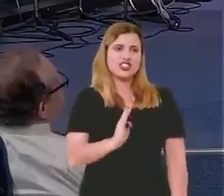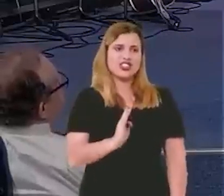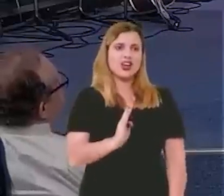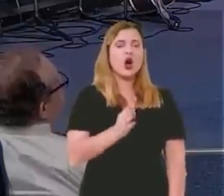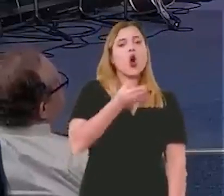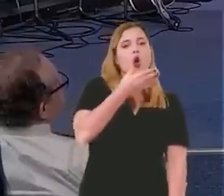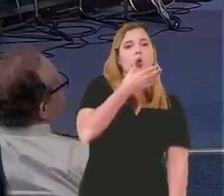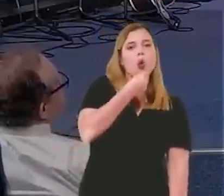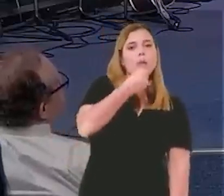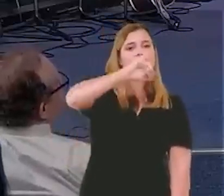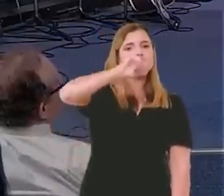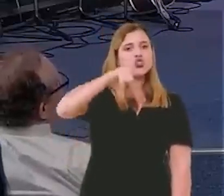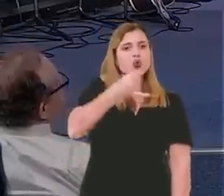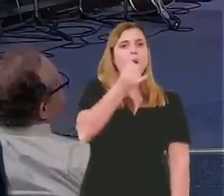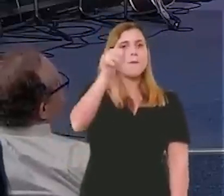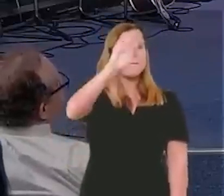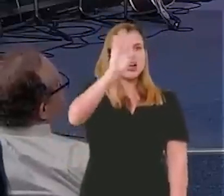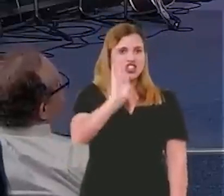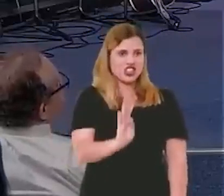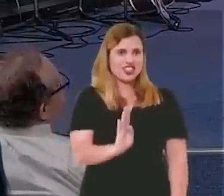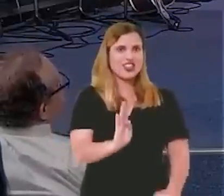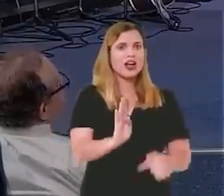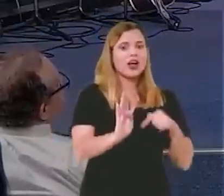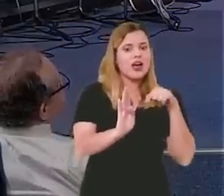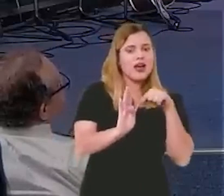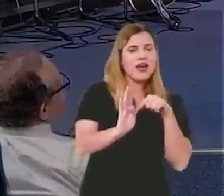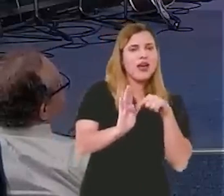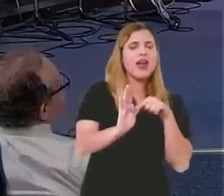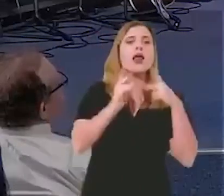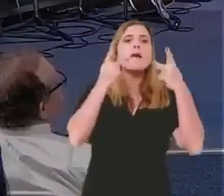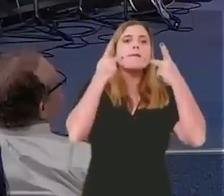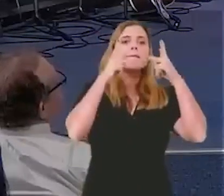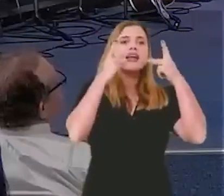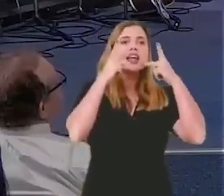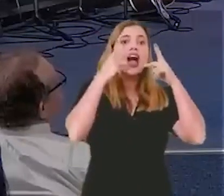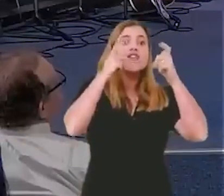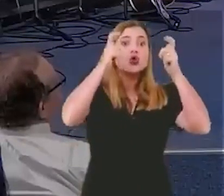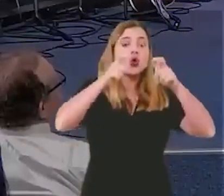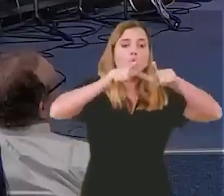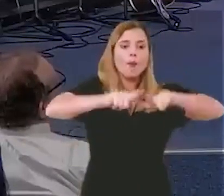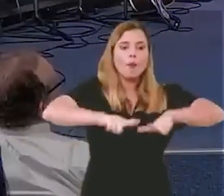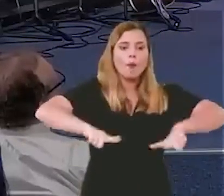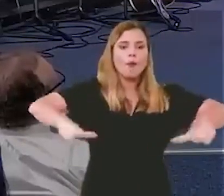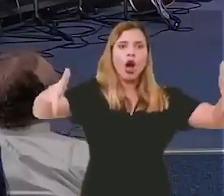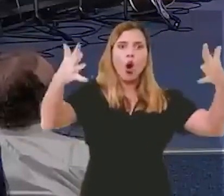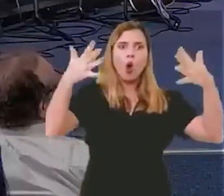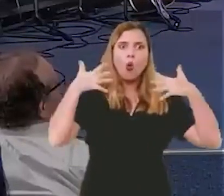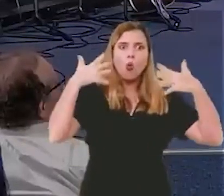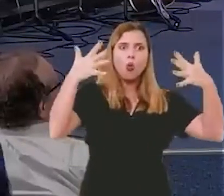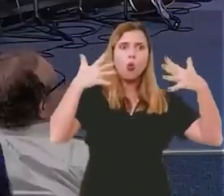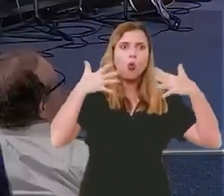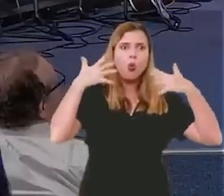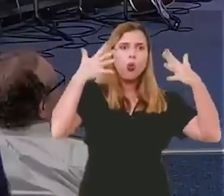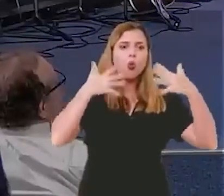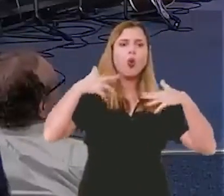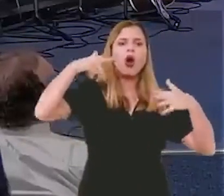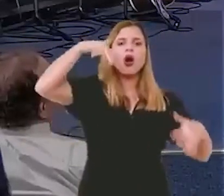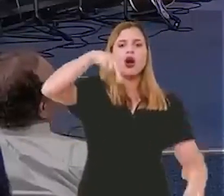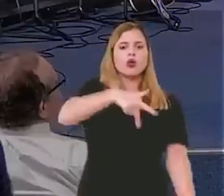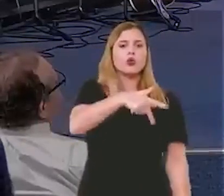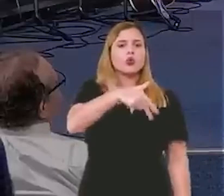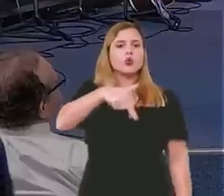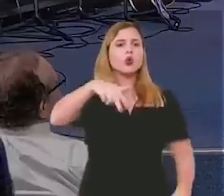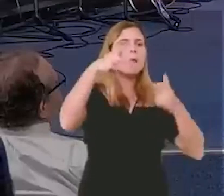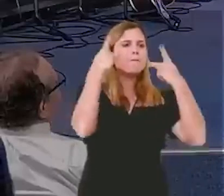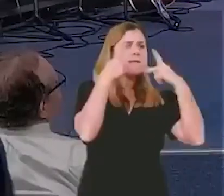Batista? A Bíblia diz que quando ele pregava no deserto, multidões fluíram para lá, e ele pregava batismo de arrependimento para